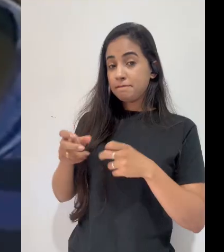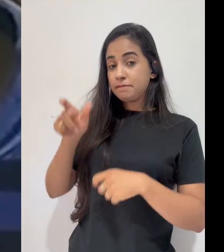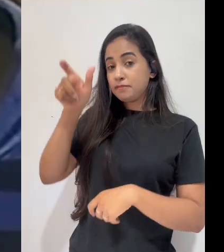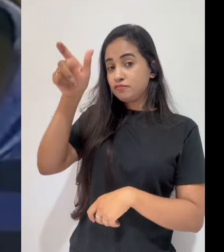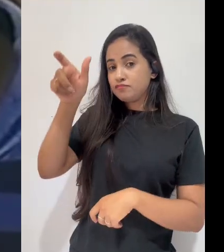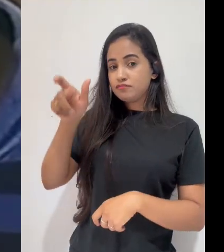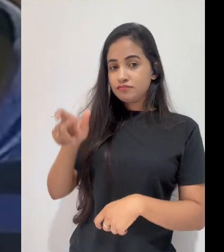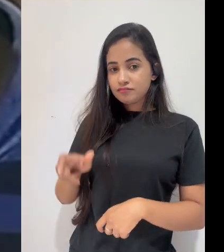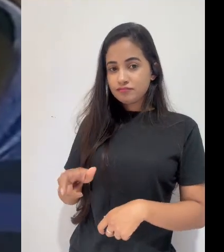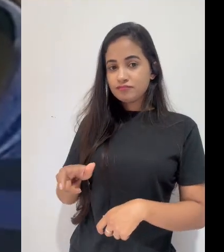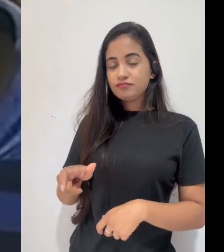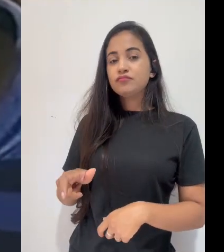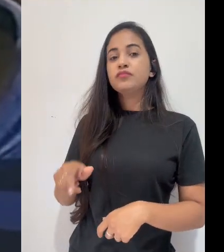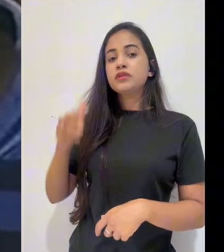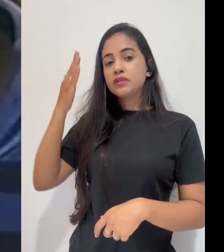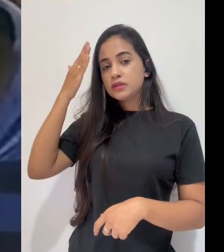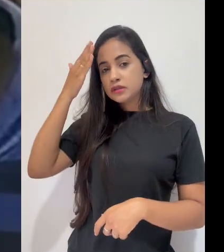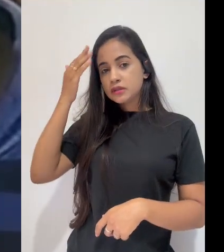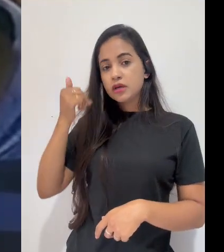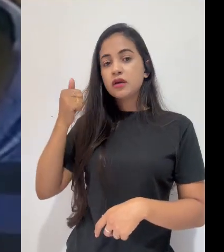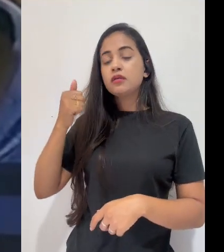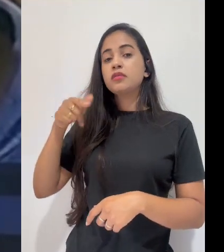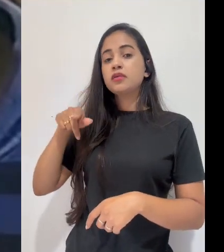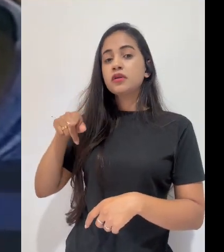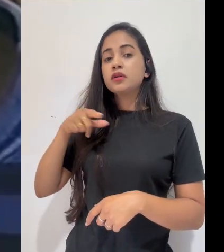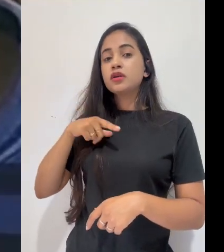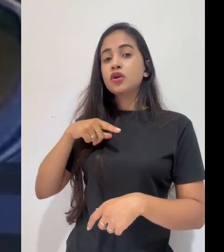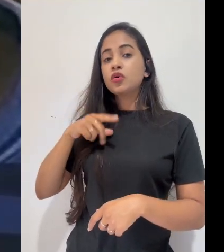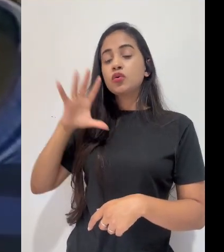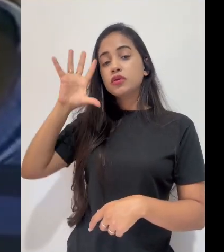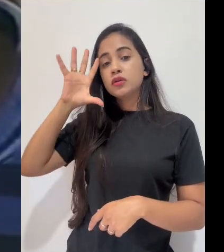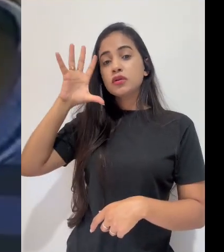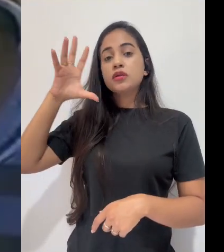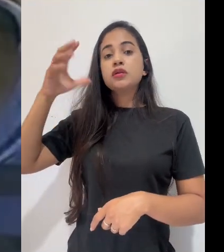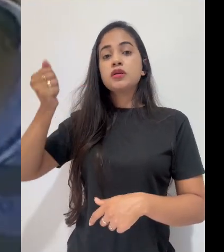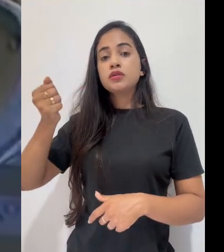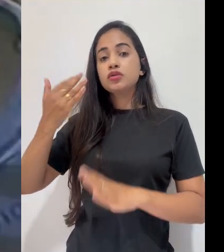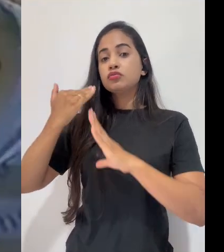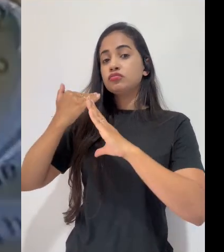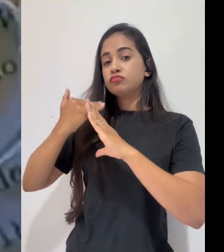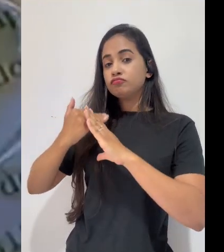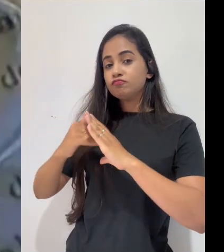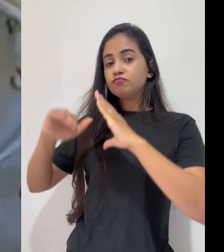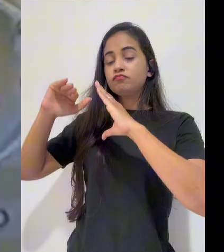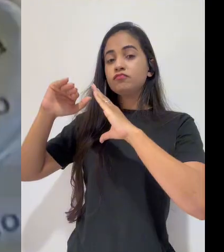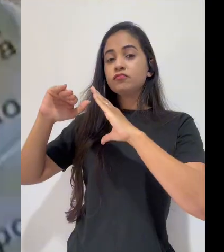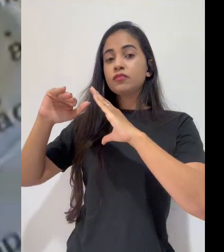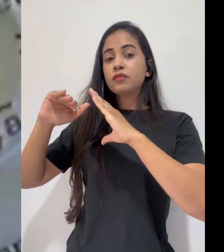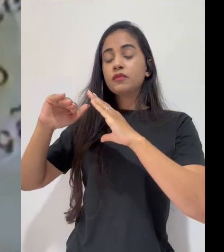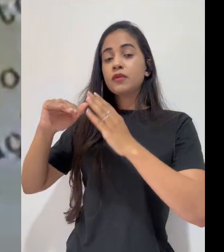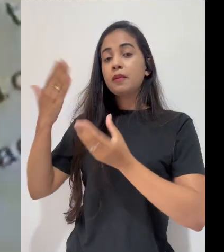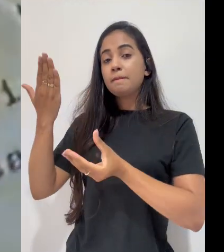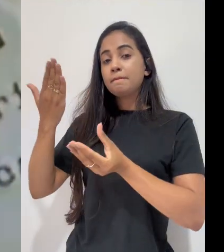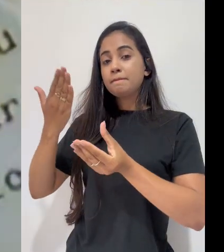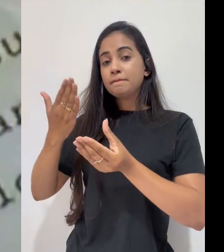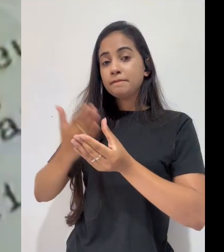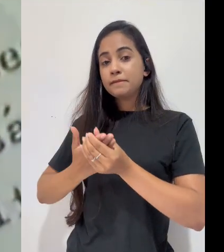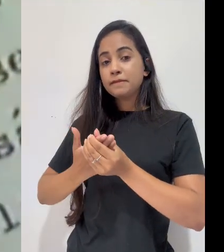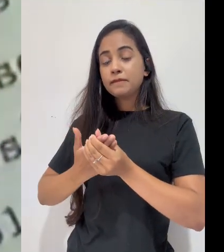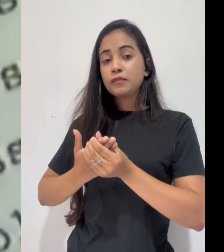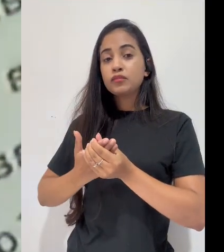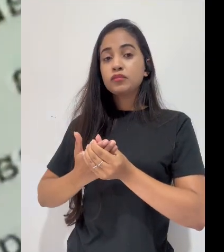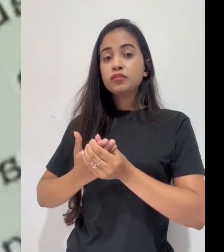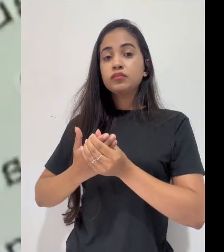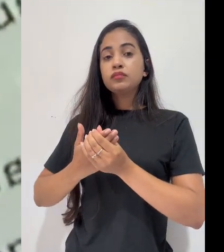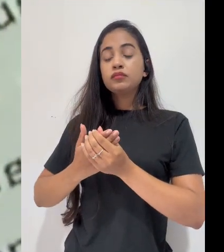alta sensibilidade humana, administrativa e política, é que me decidi por encaminhar-lhe esta petição, requerendo ser digno de